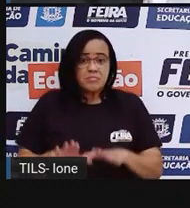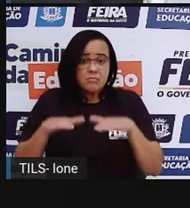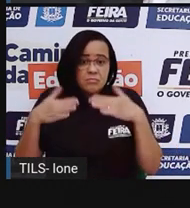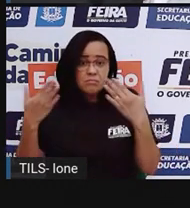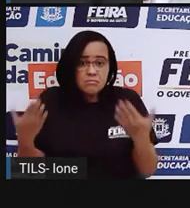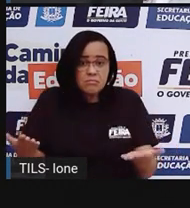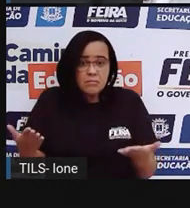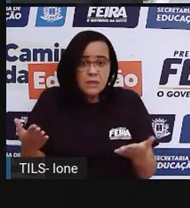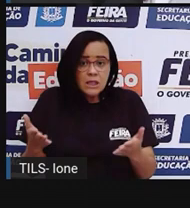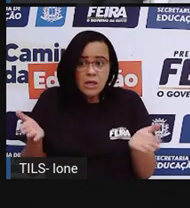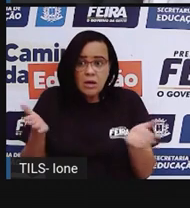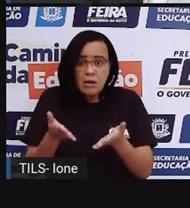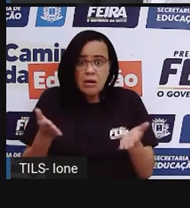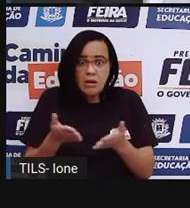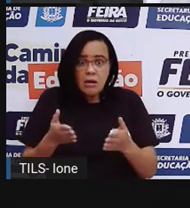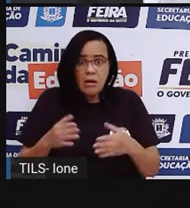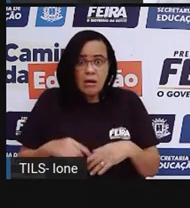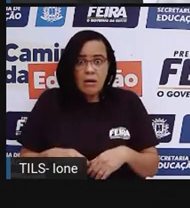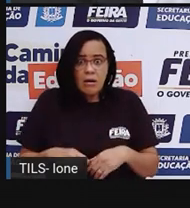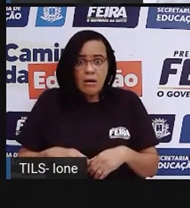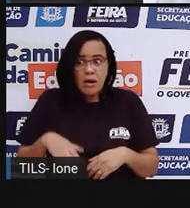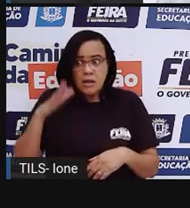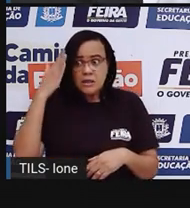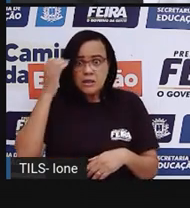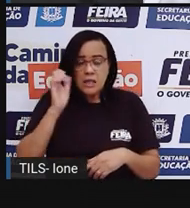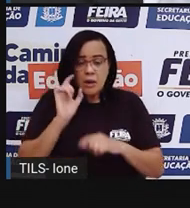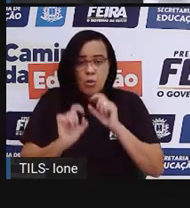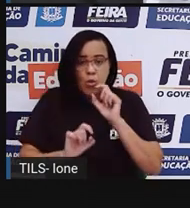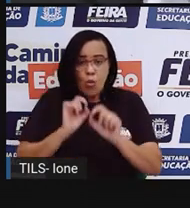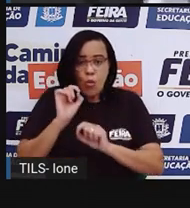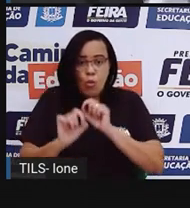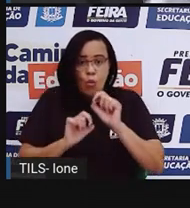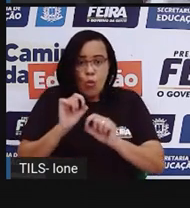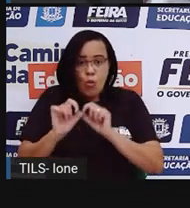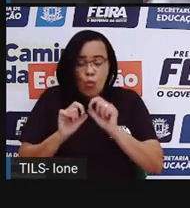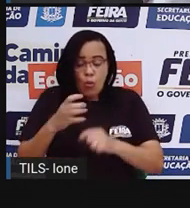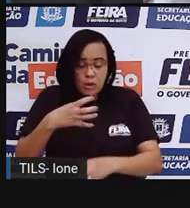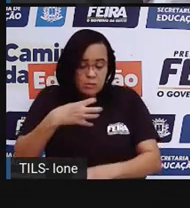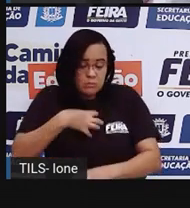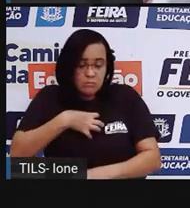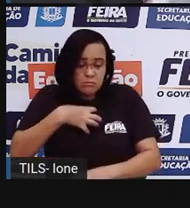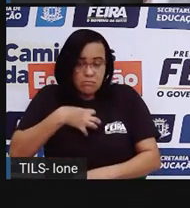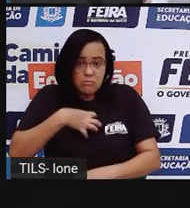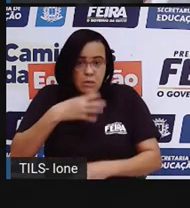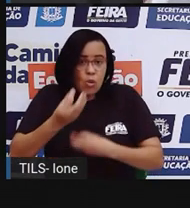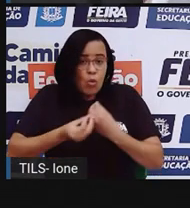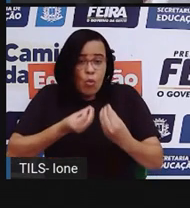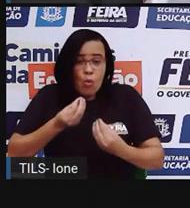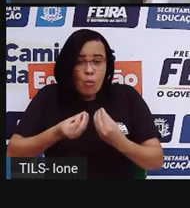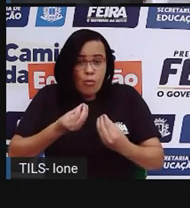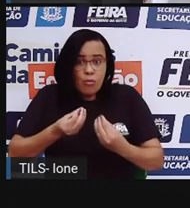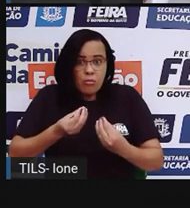Mas e agora? Sabe dizer o que você está sentindo?